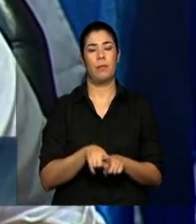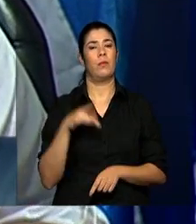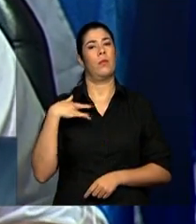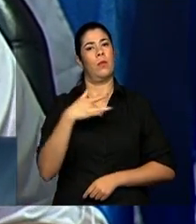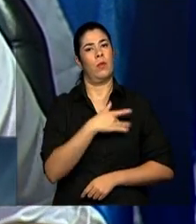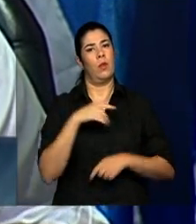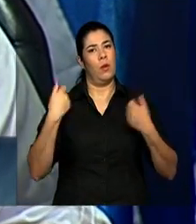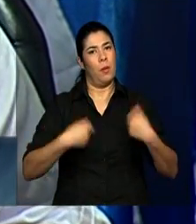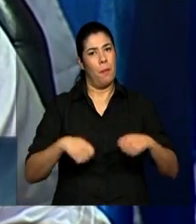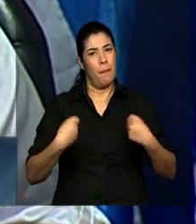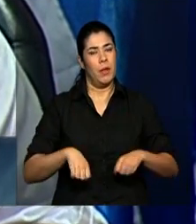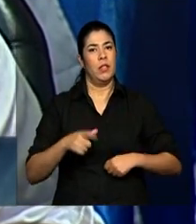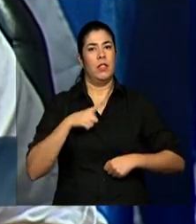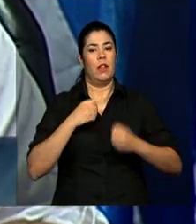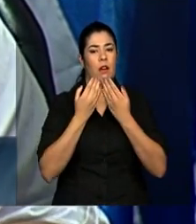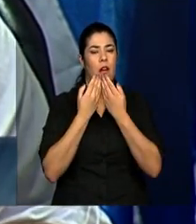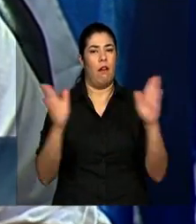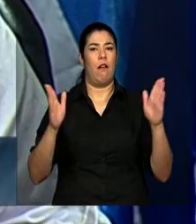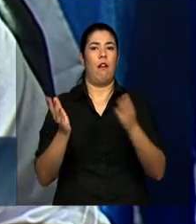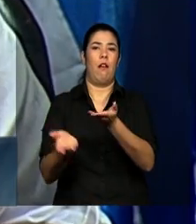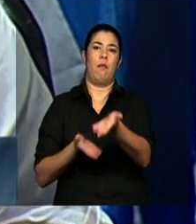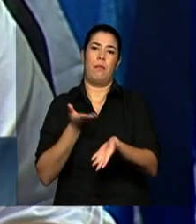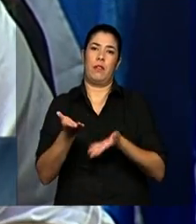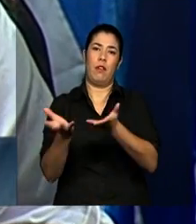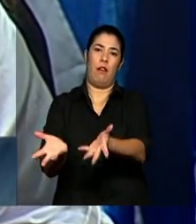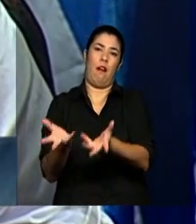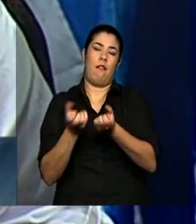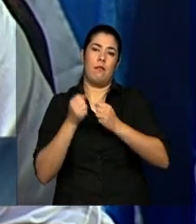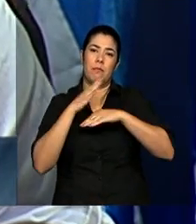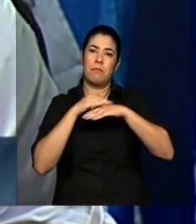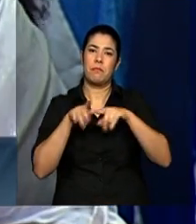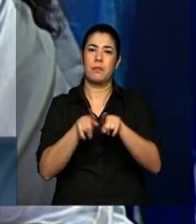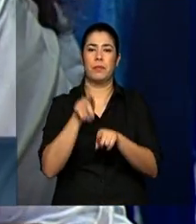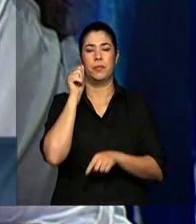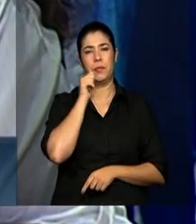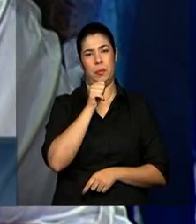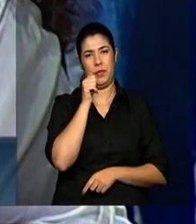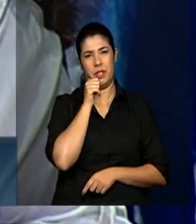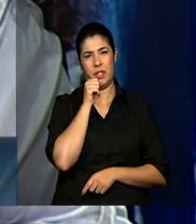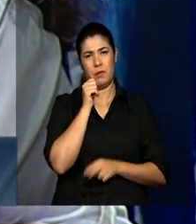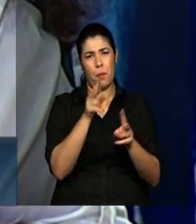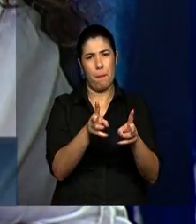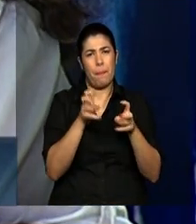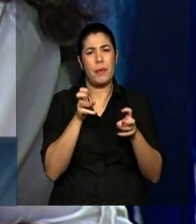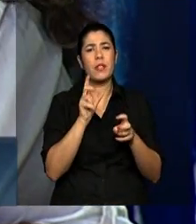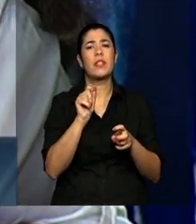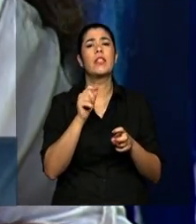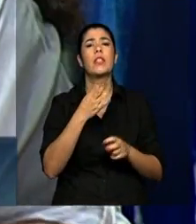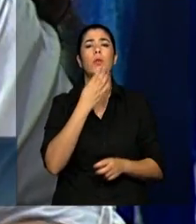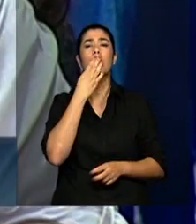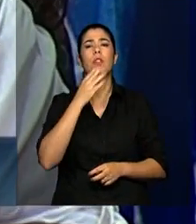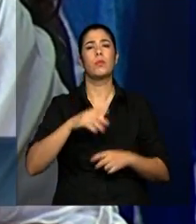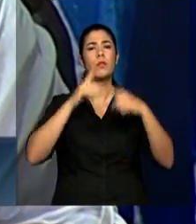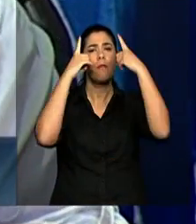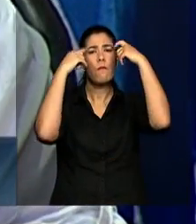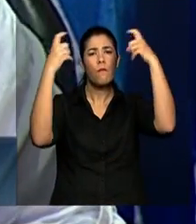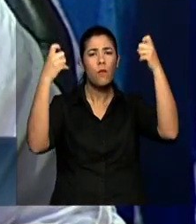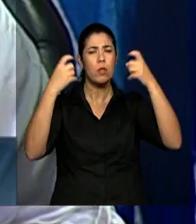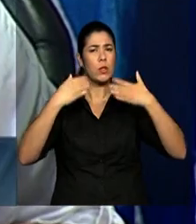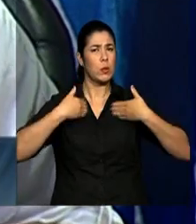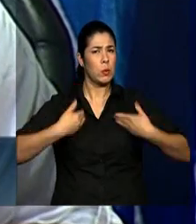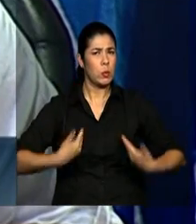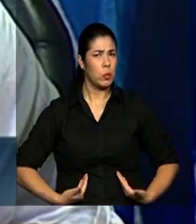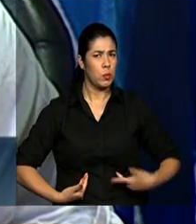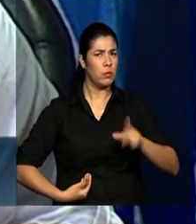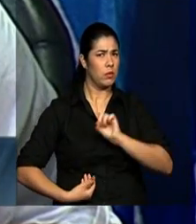saúde se abra para esse atendimento, de que lá realmente a gente possa detectar não só as vítimas de violência física quando está chegando,